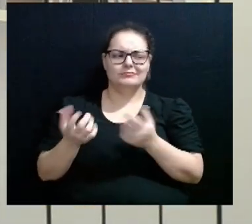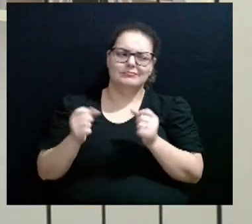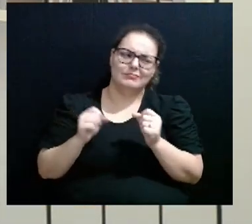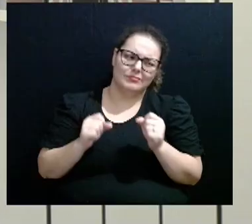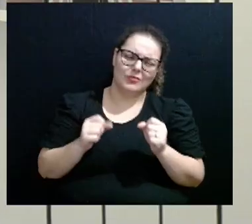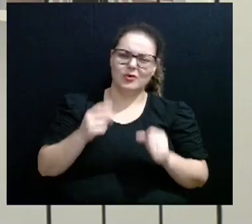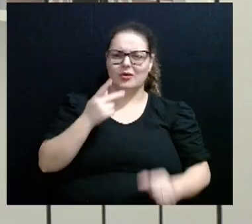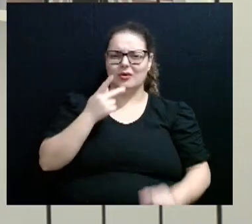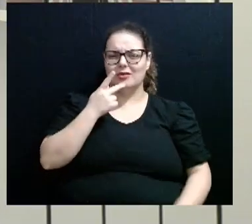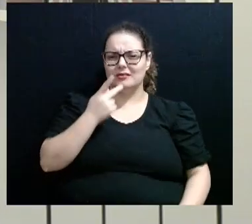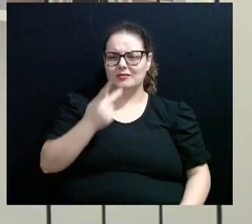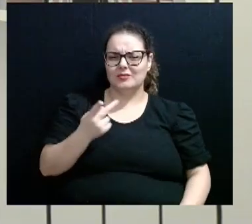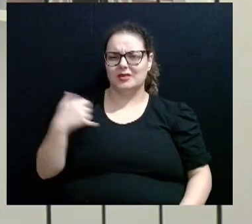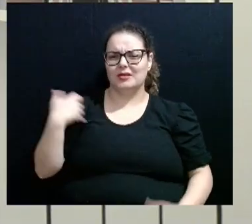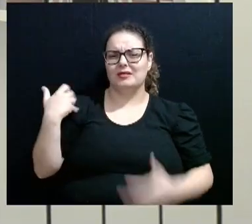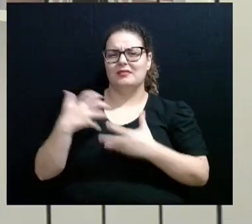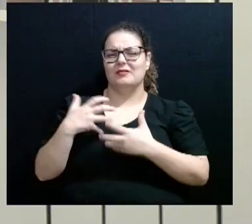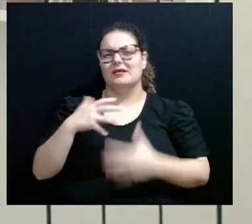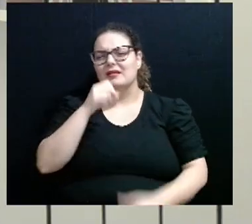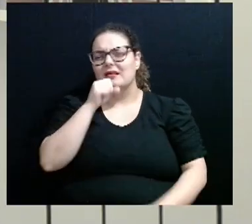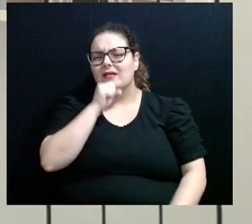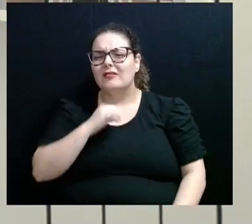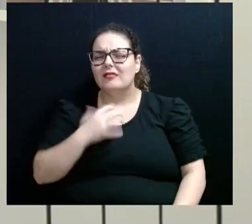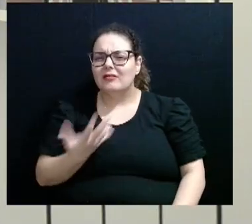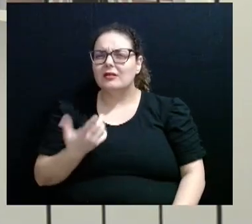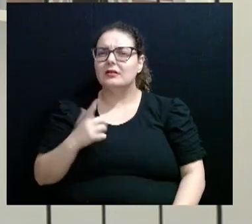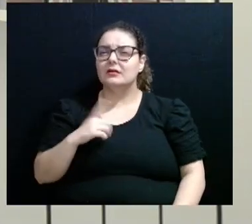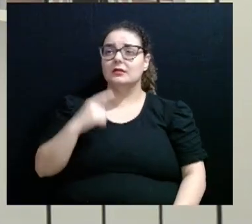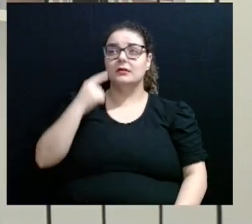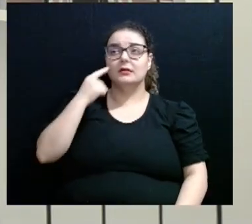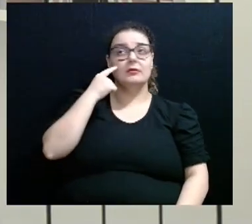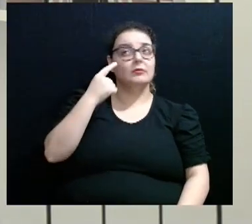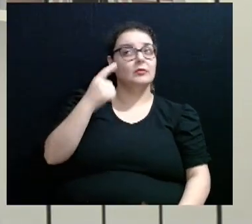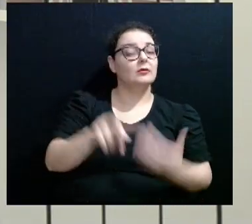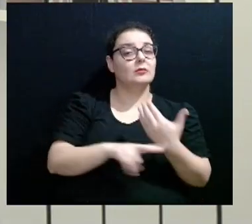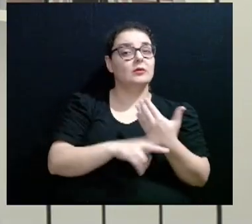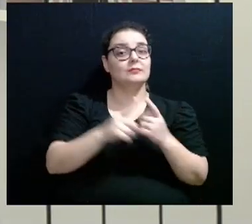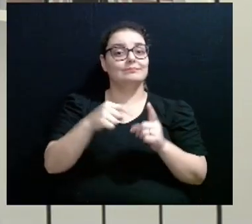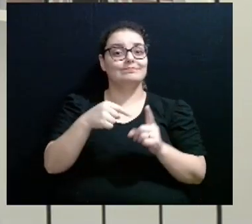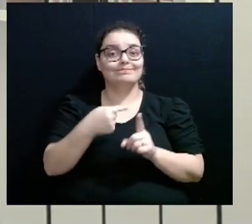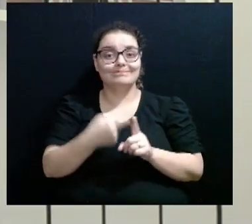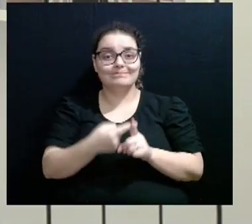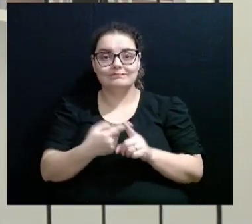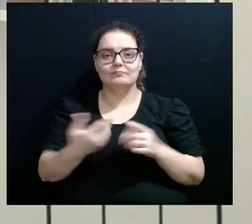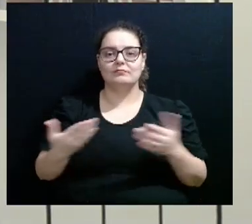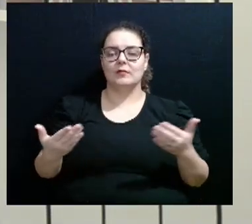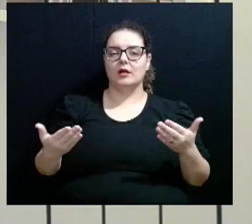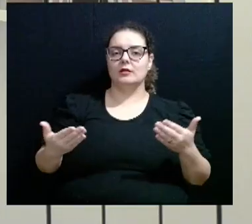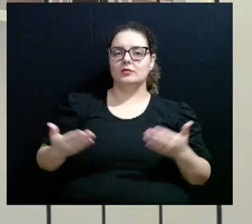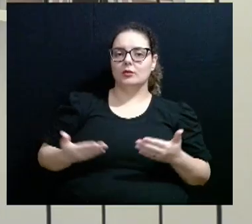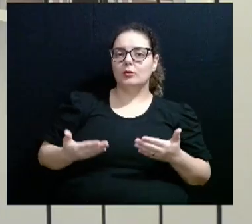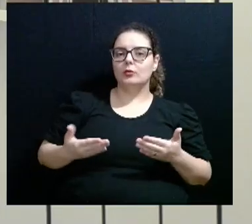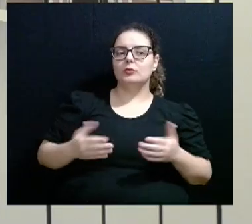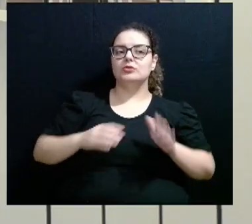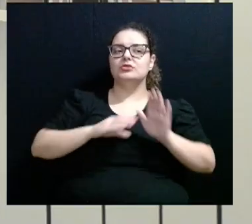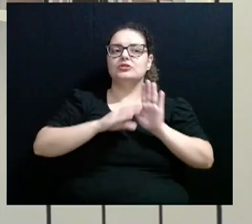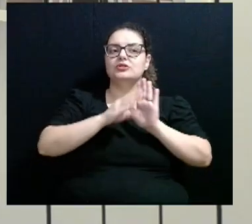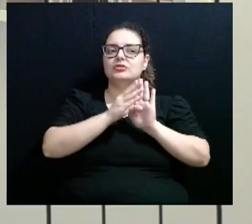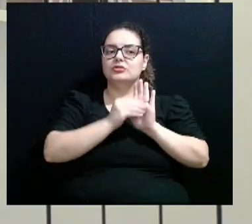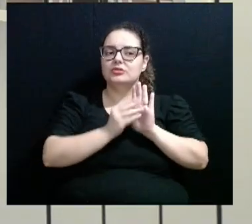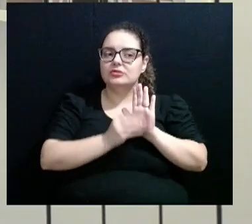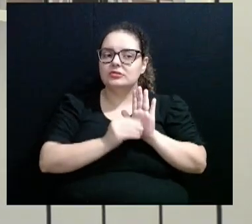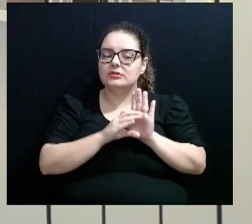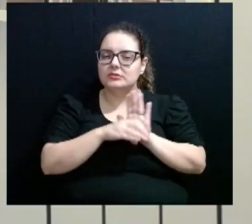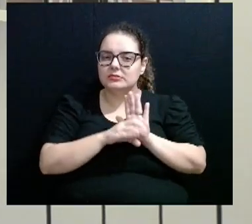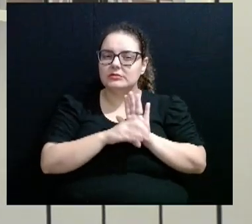ele pode ter tido uma intenção, um efeito positivo, mas hoje esse conceito ele tem adoecido a